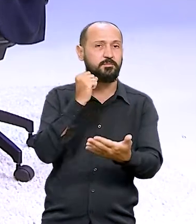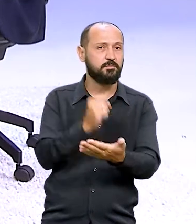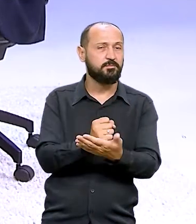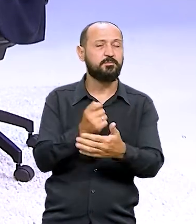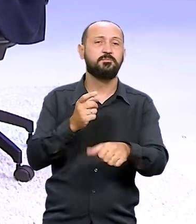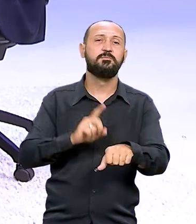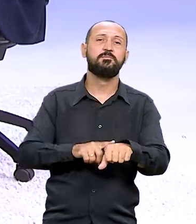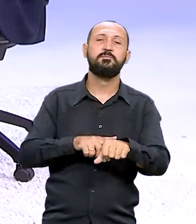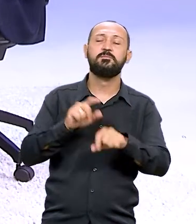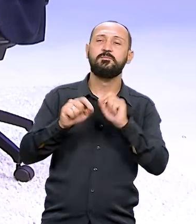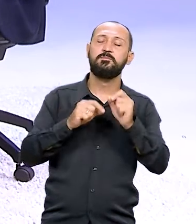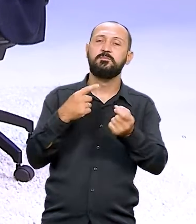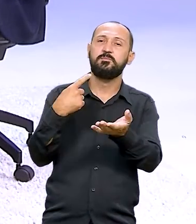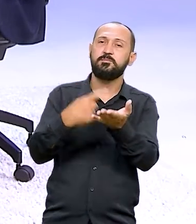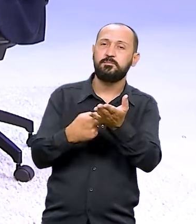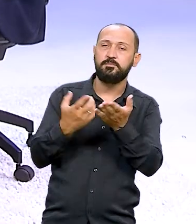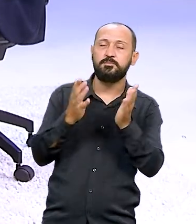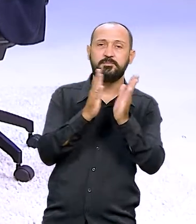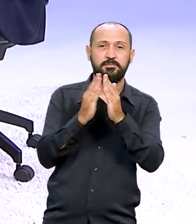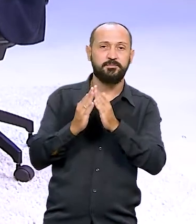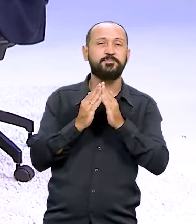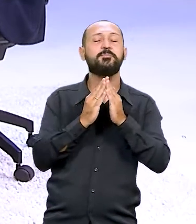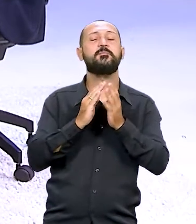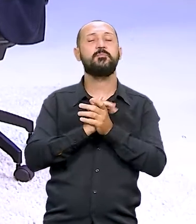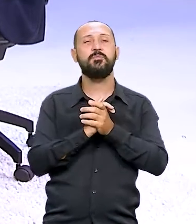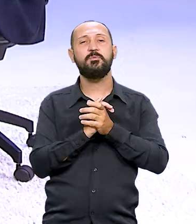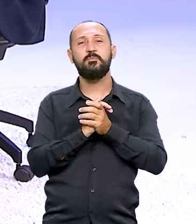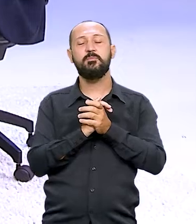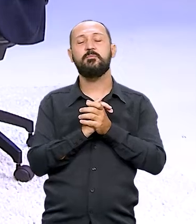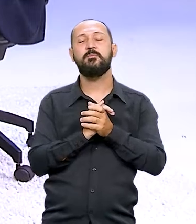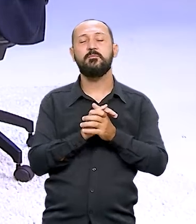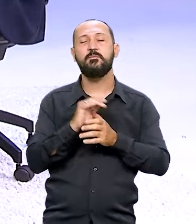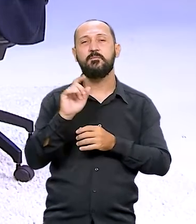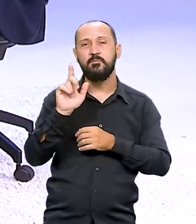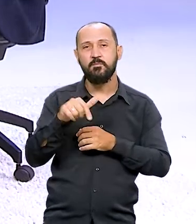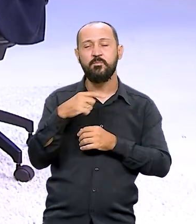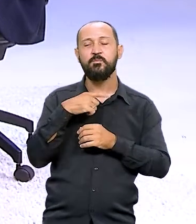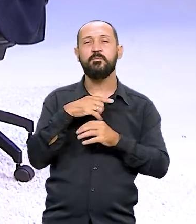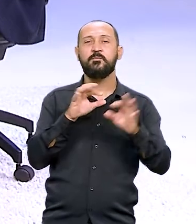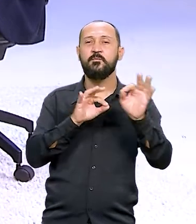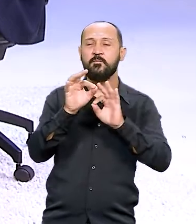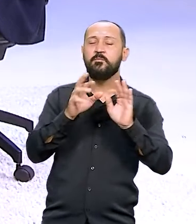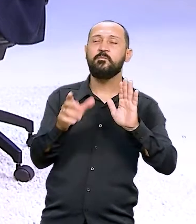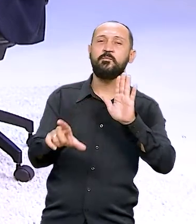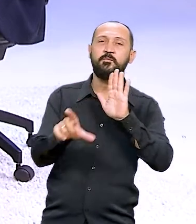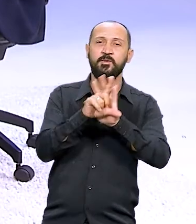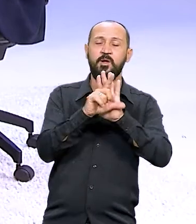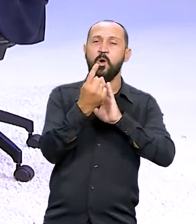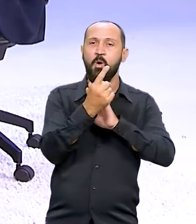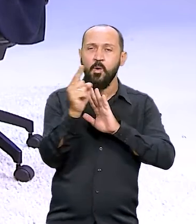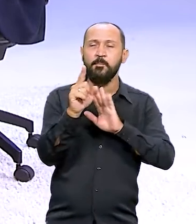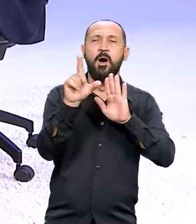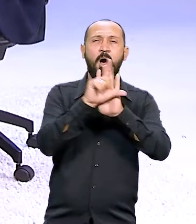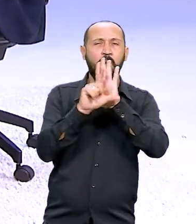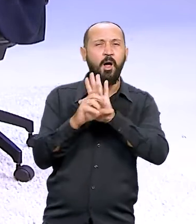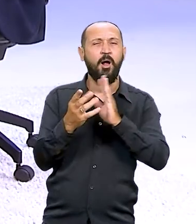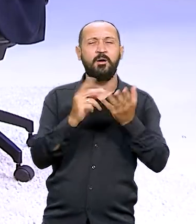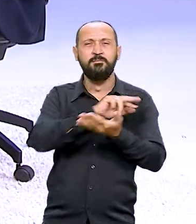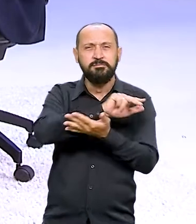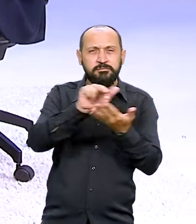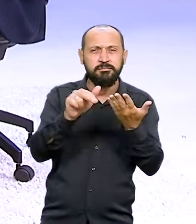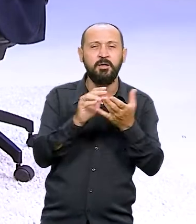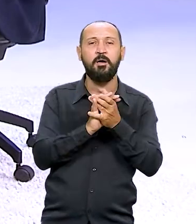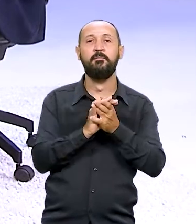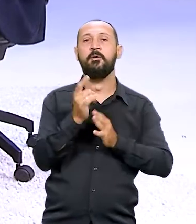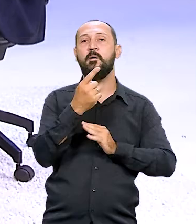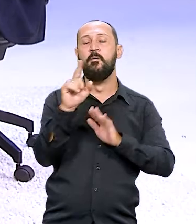contrato quando a gente fala em negociações imobiliárias. E Exatamente. Essa modalidade, ela é regulamentada por uma lei, por várias leis no Brasil. Como que funciona